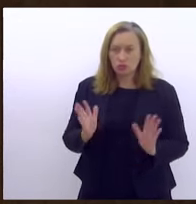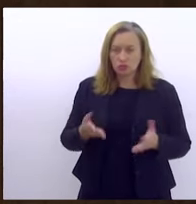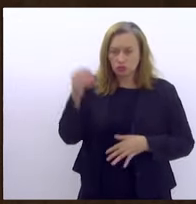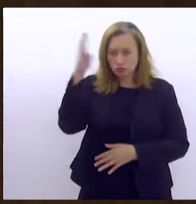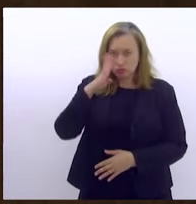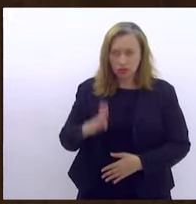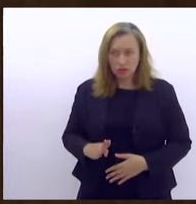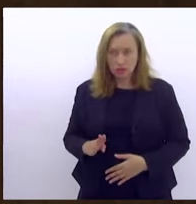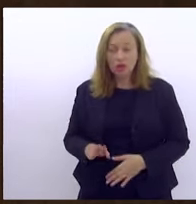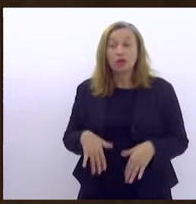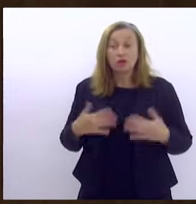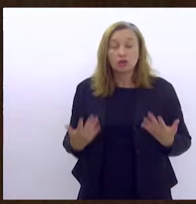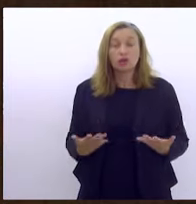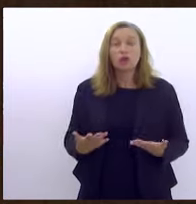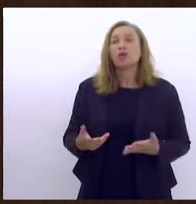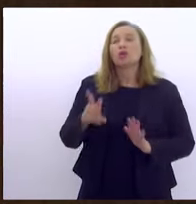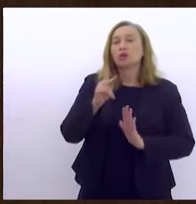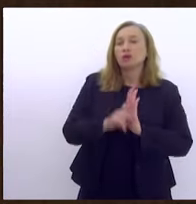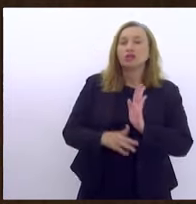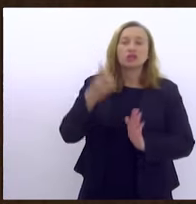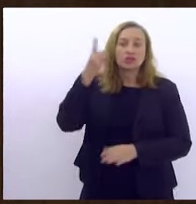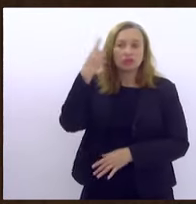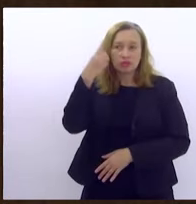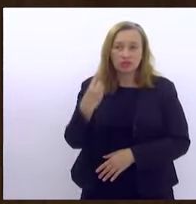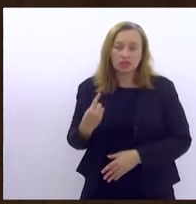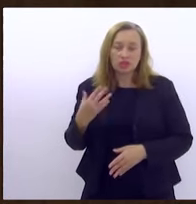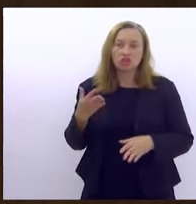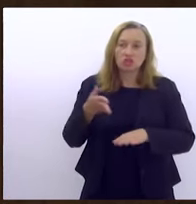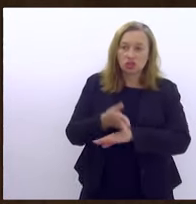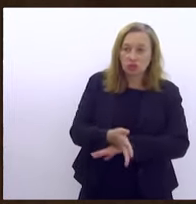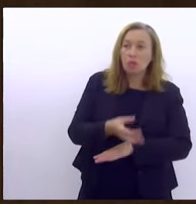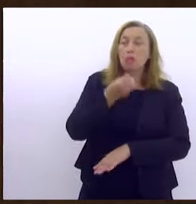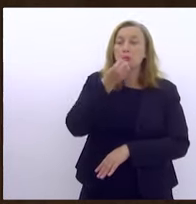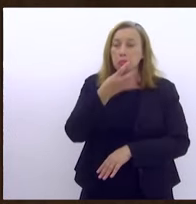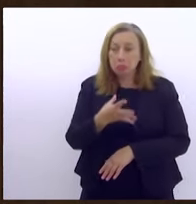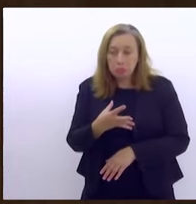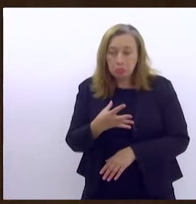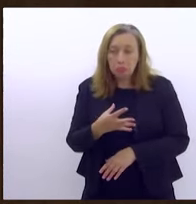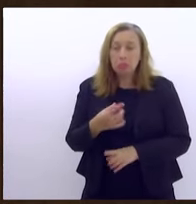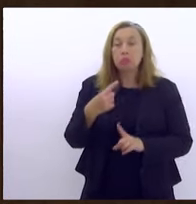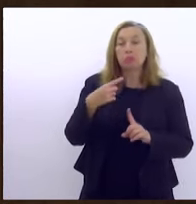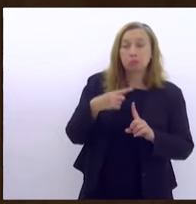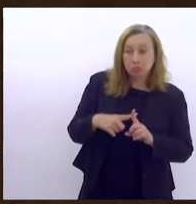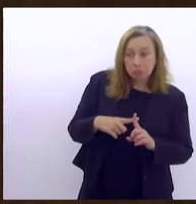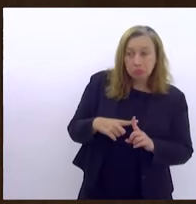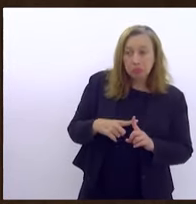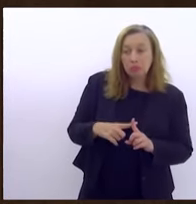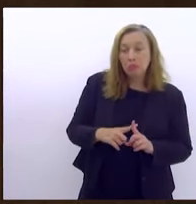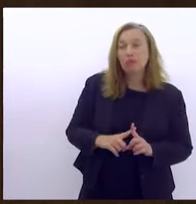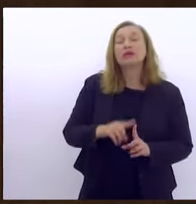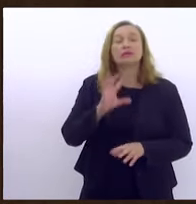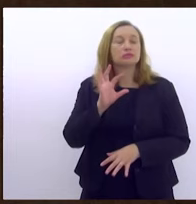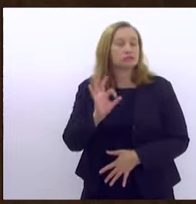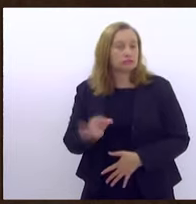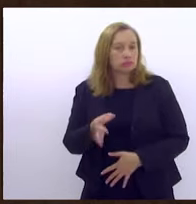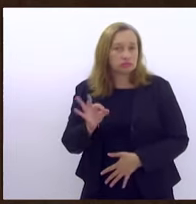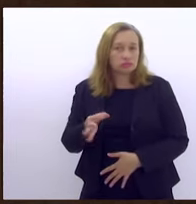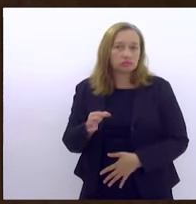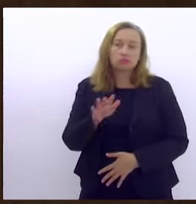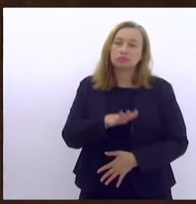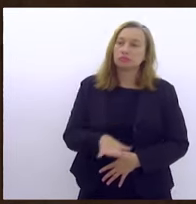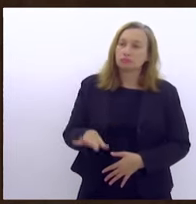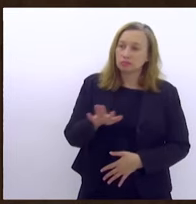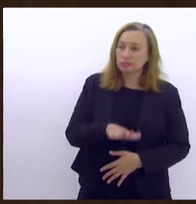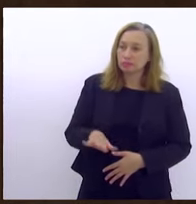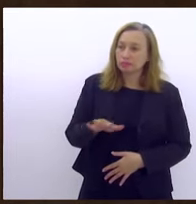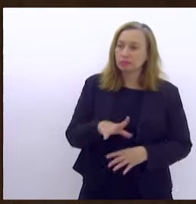brasileiros. Então, o projeto da deputada Dani, que acabou de chegar, é bom ou positivo, né? E exatamente é pelas crianças